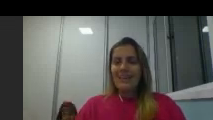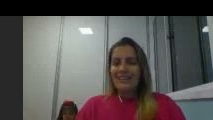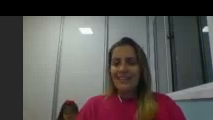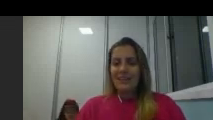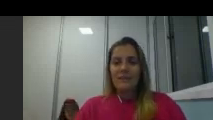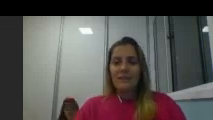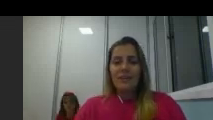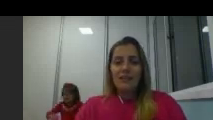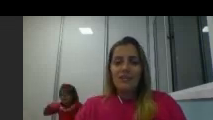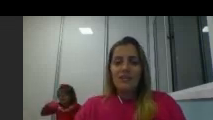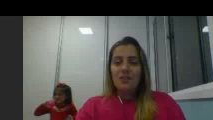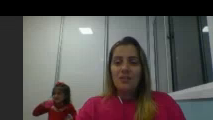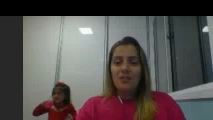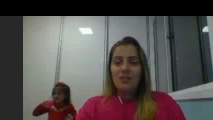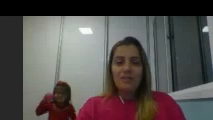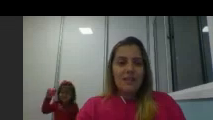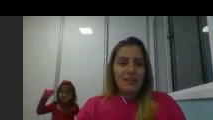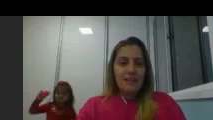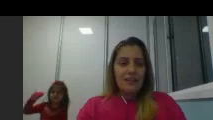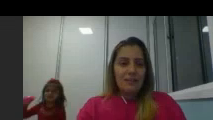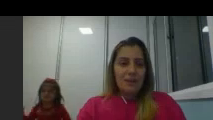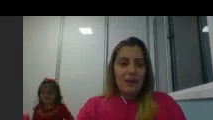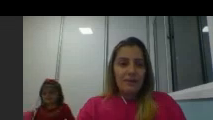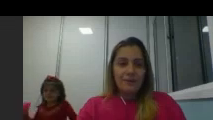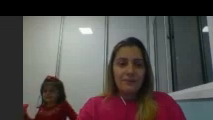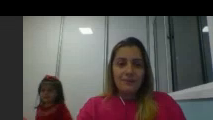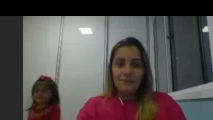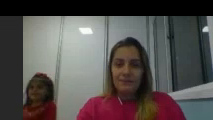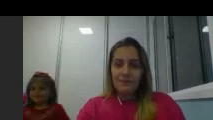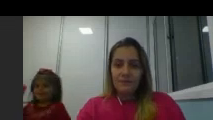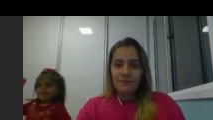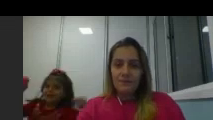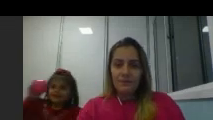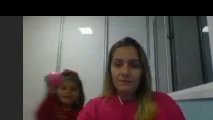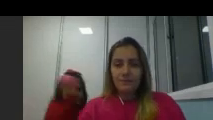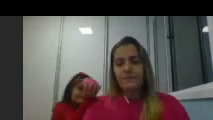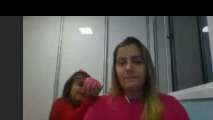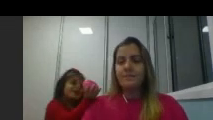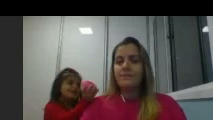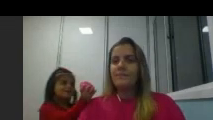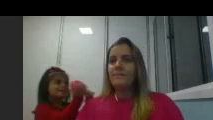genes, etc. Chegou uma convidada aqui para a aula.